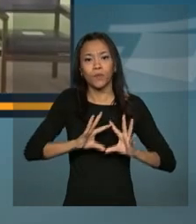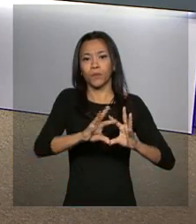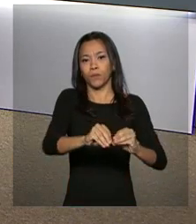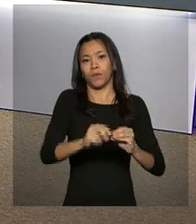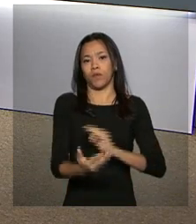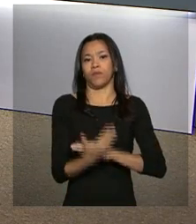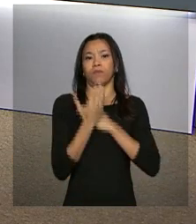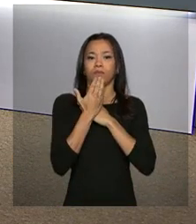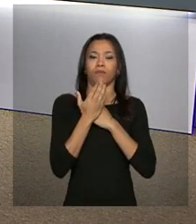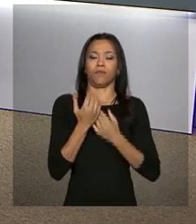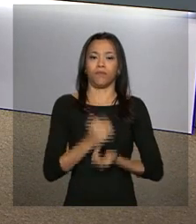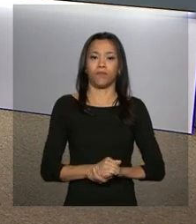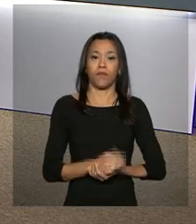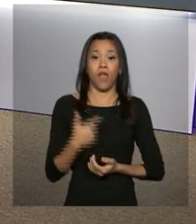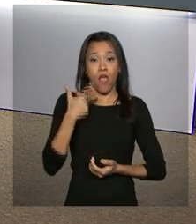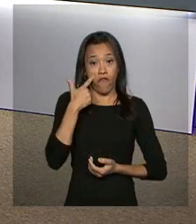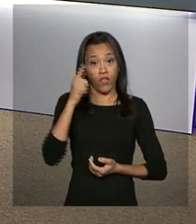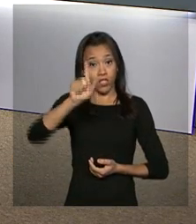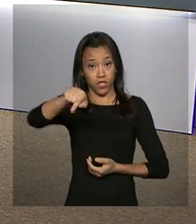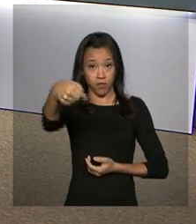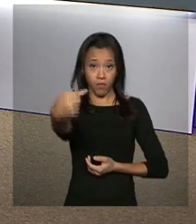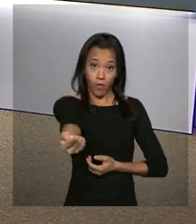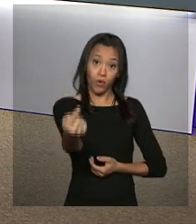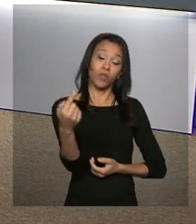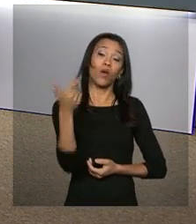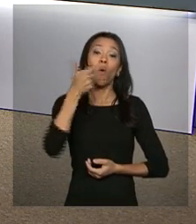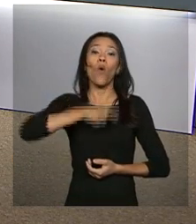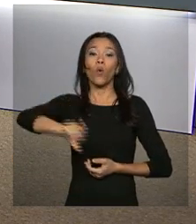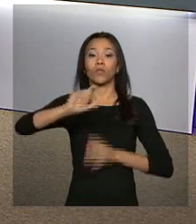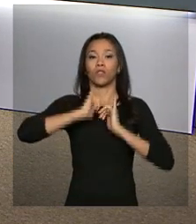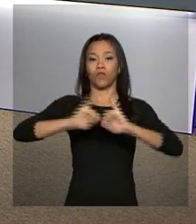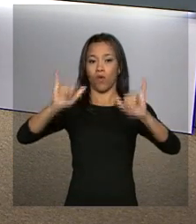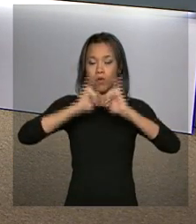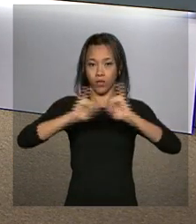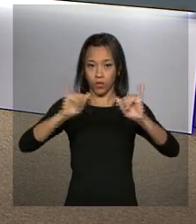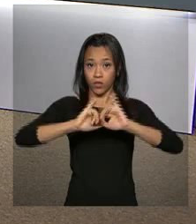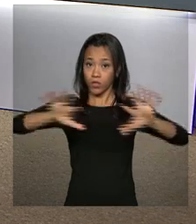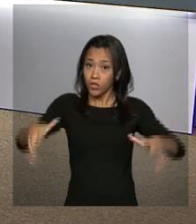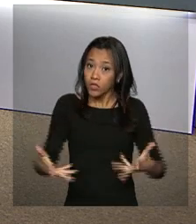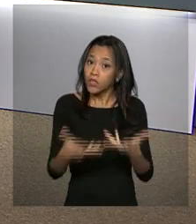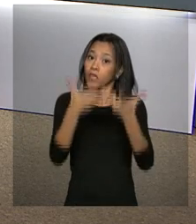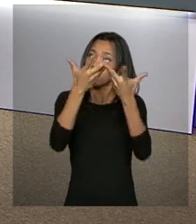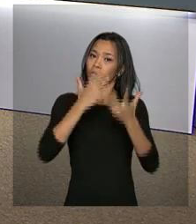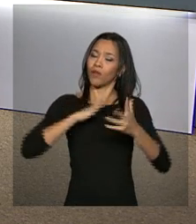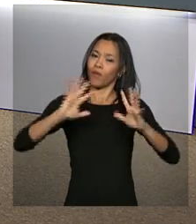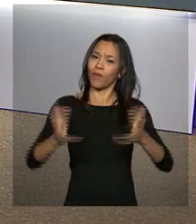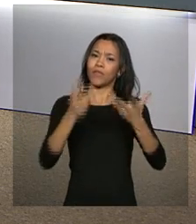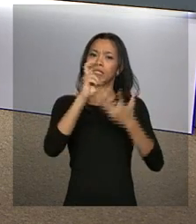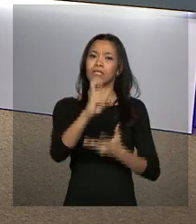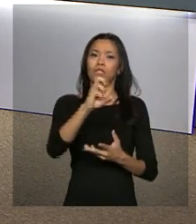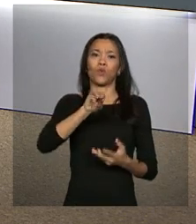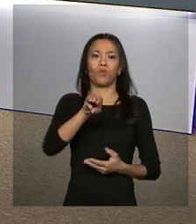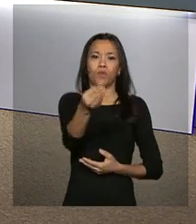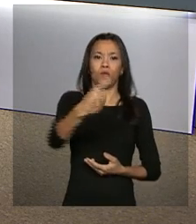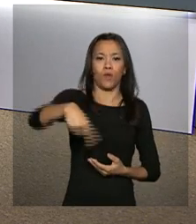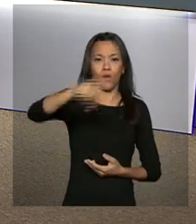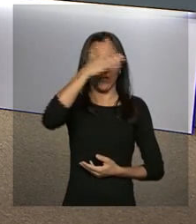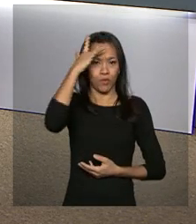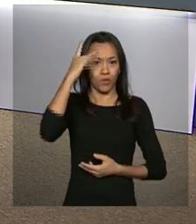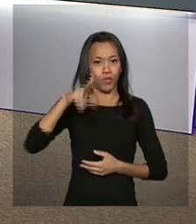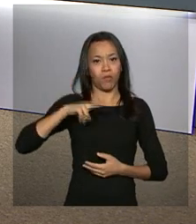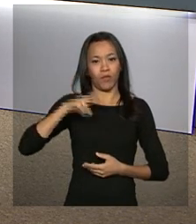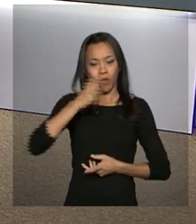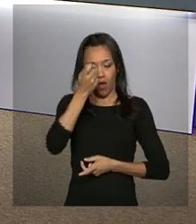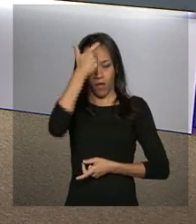microempresa. Veja no próximo bloco outras informações sobre a cerimônia que comemora os 5 milhões de